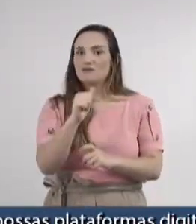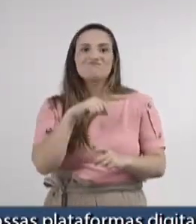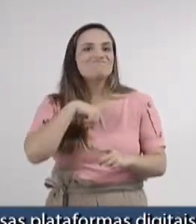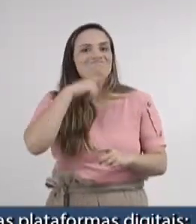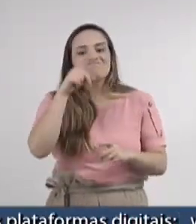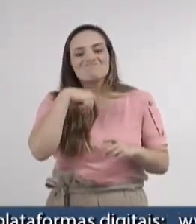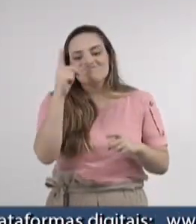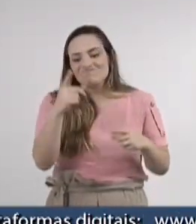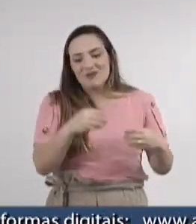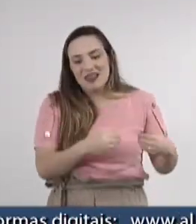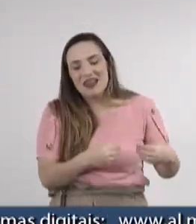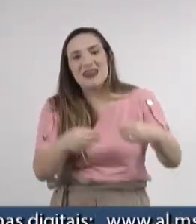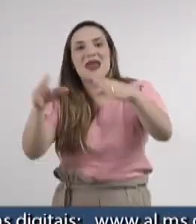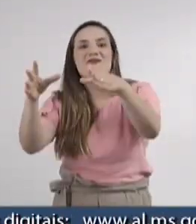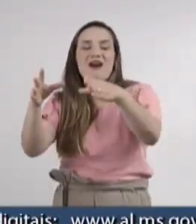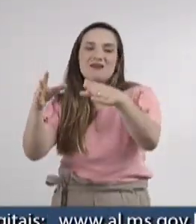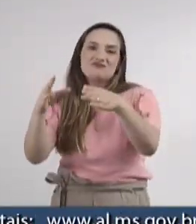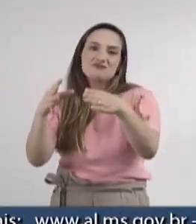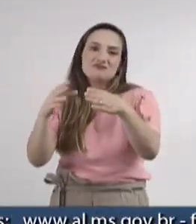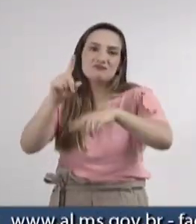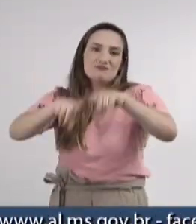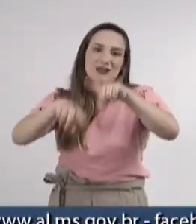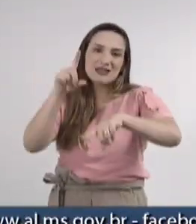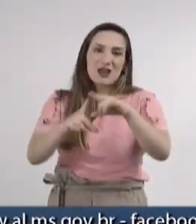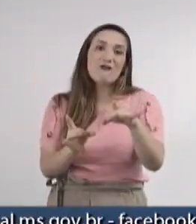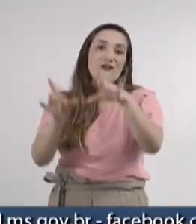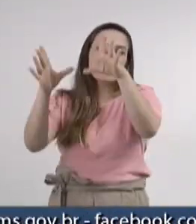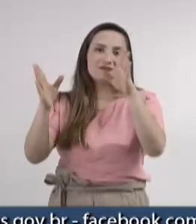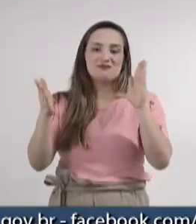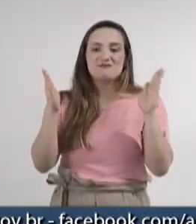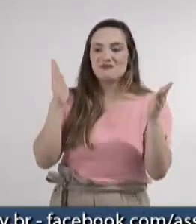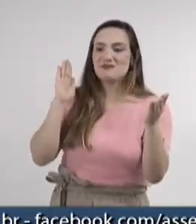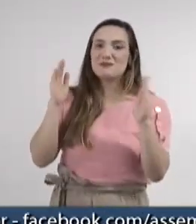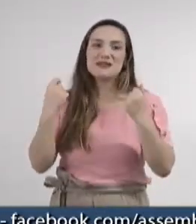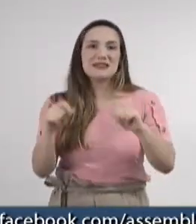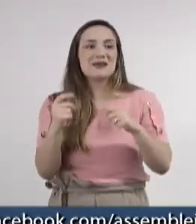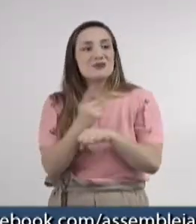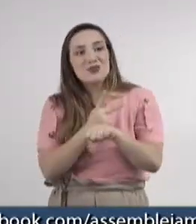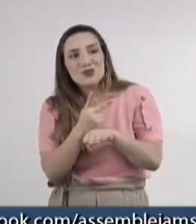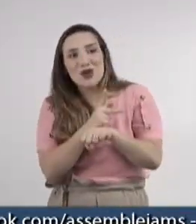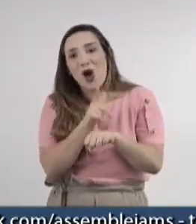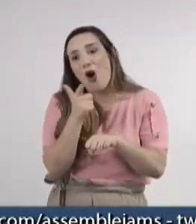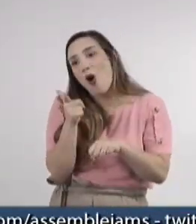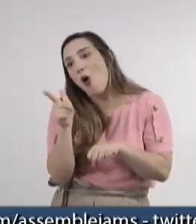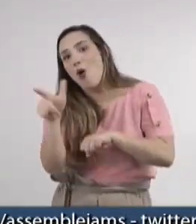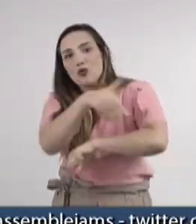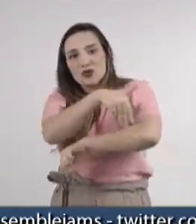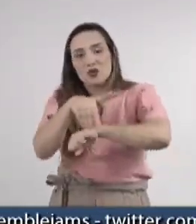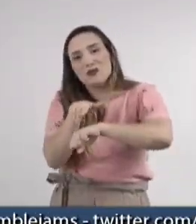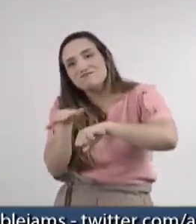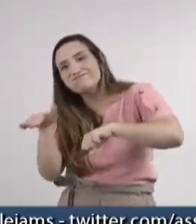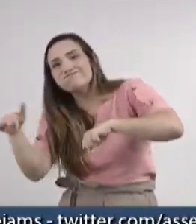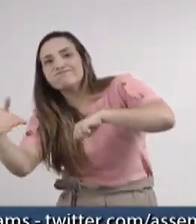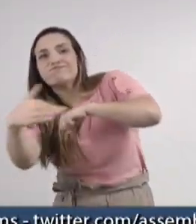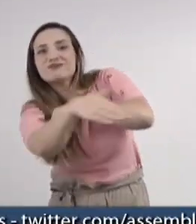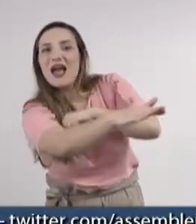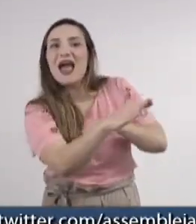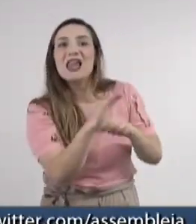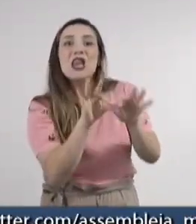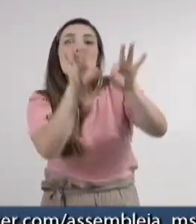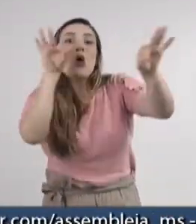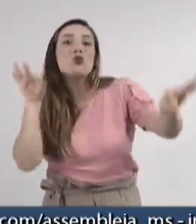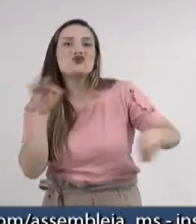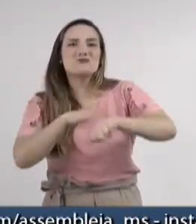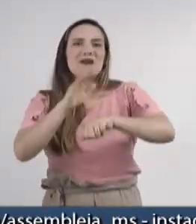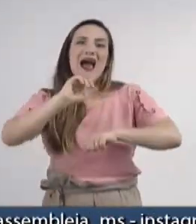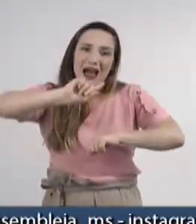produção agrícola, sendo necessária a utilização de desvios e vias alternativas, o que está aumentando o custo do frete. E essa é uma questão que